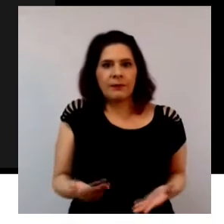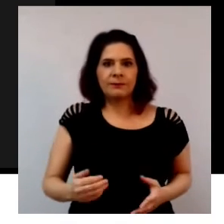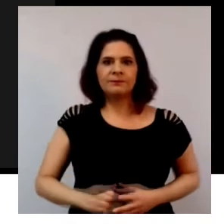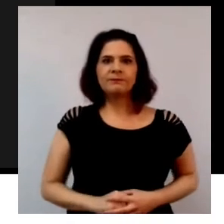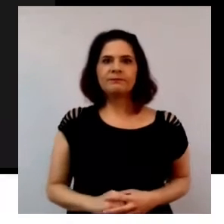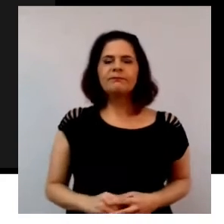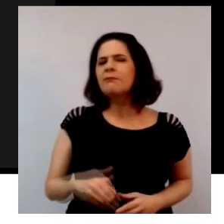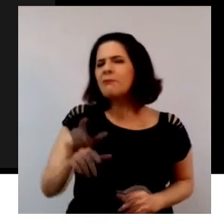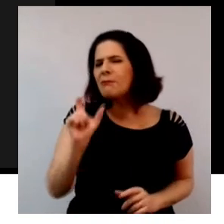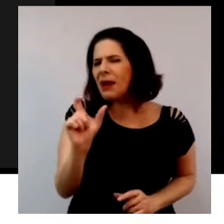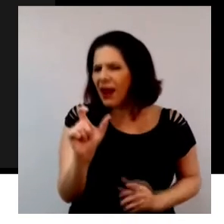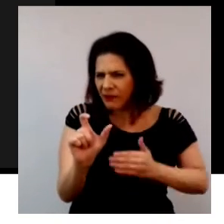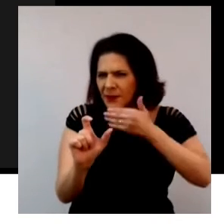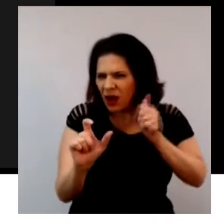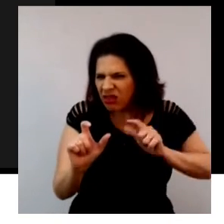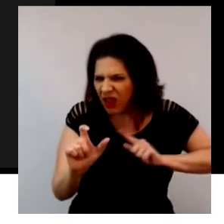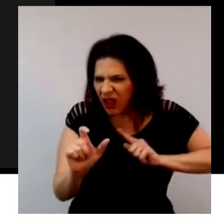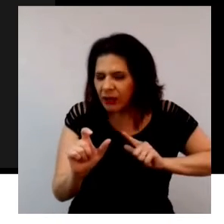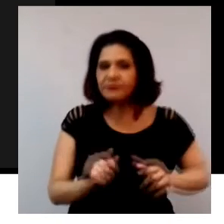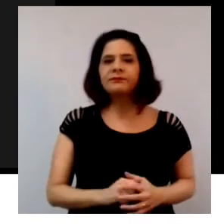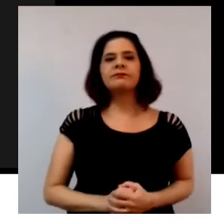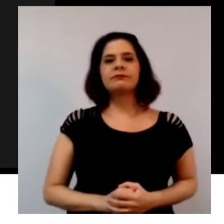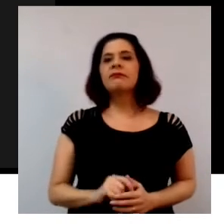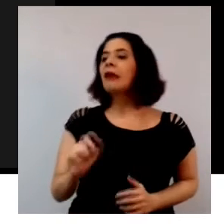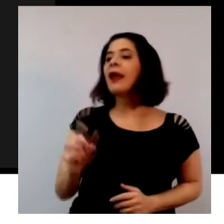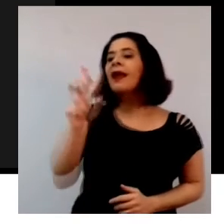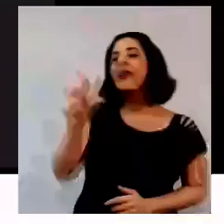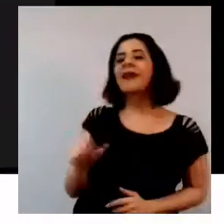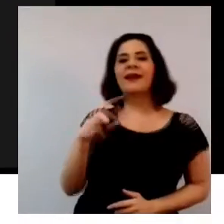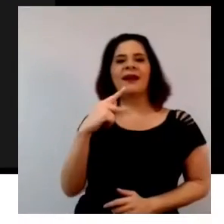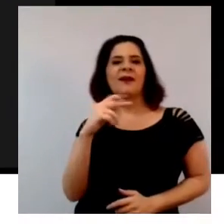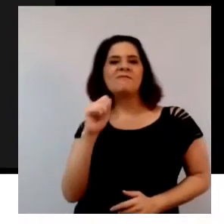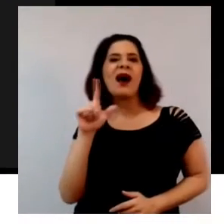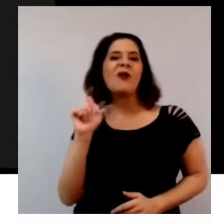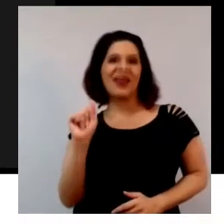Vamos começar com a Paula, que é a primeira que está na minha tela aqui.